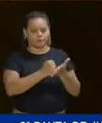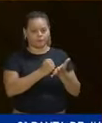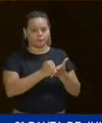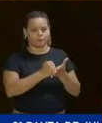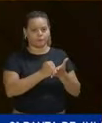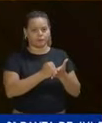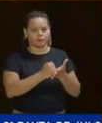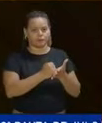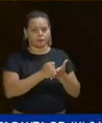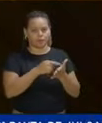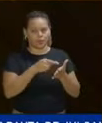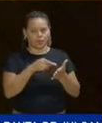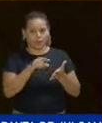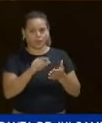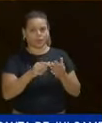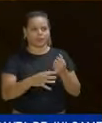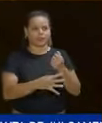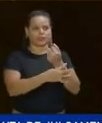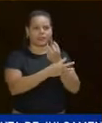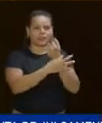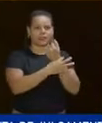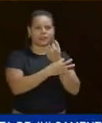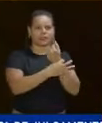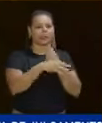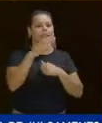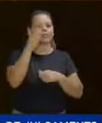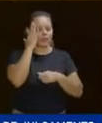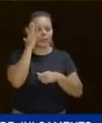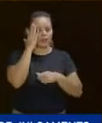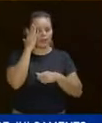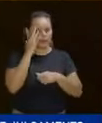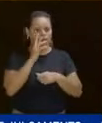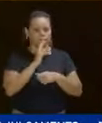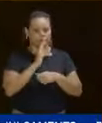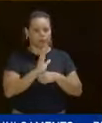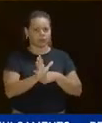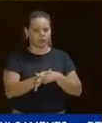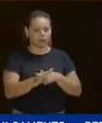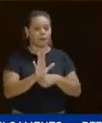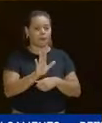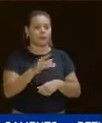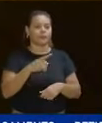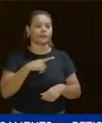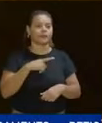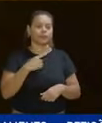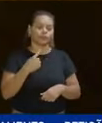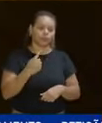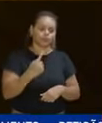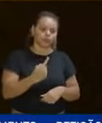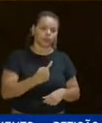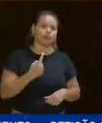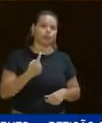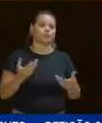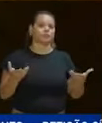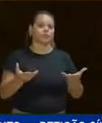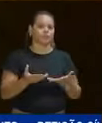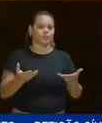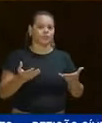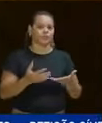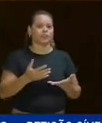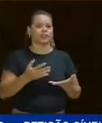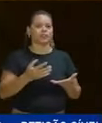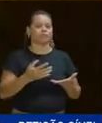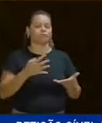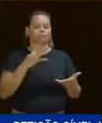Mesmo sabendo do resultado, mas nós exploramos conhecimentos. E no mandado